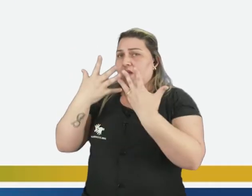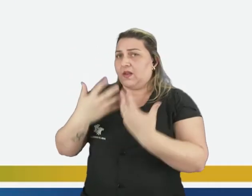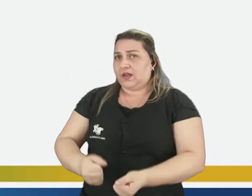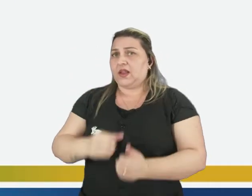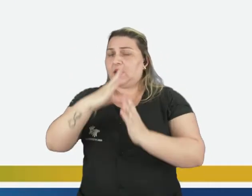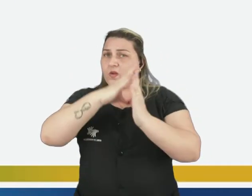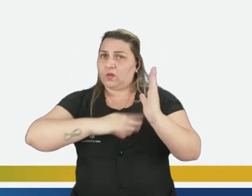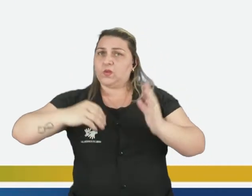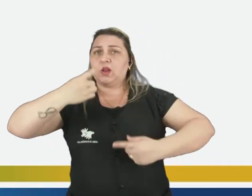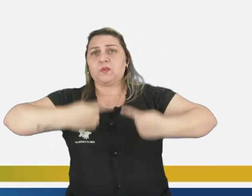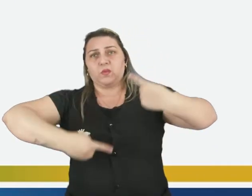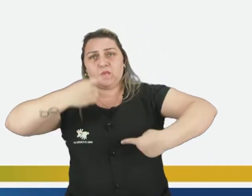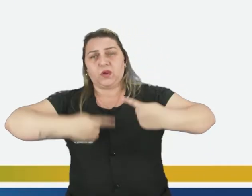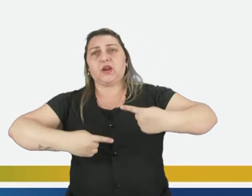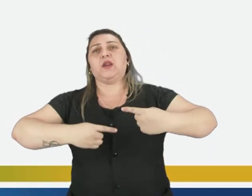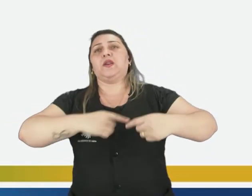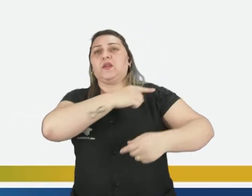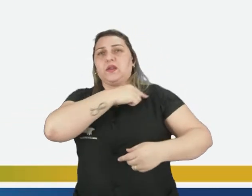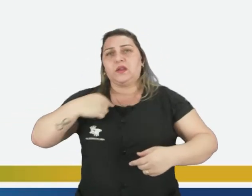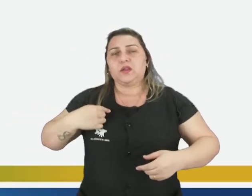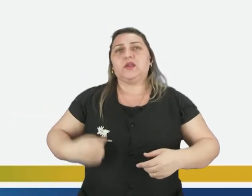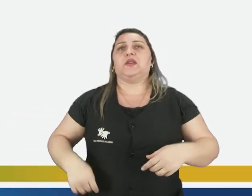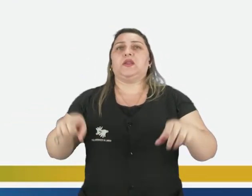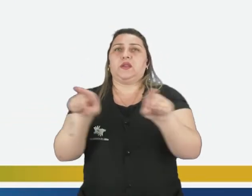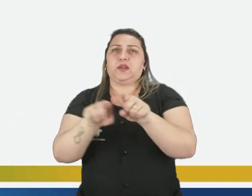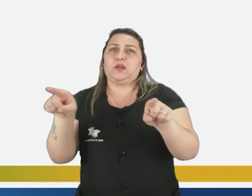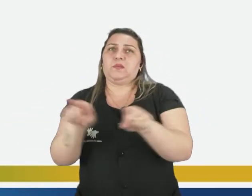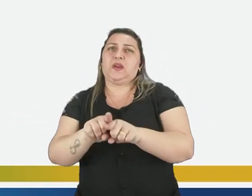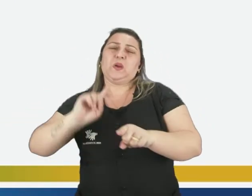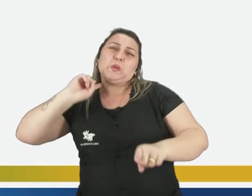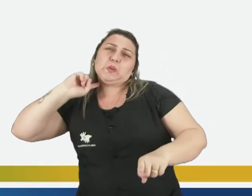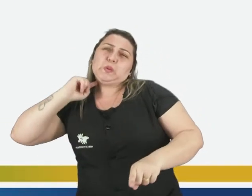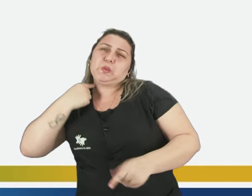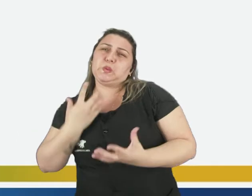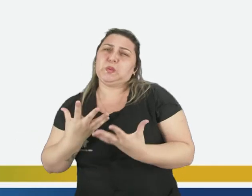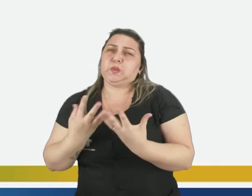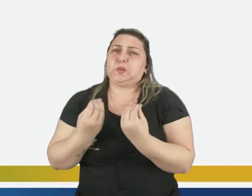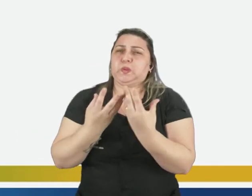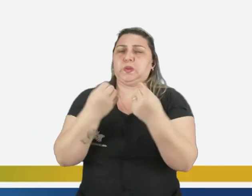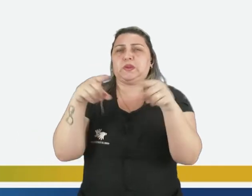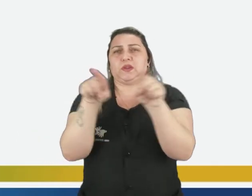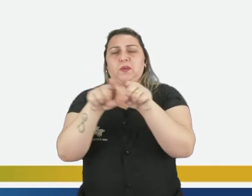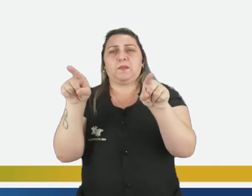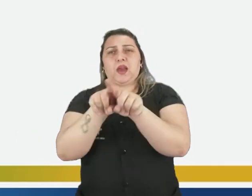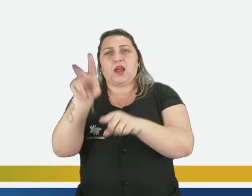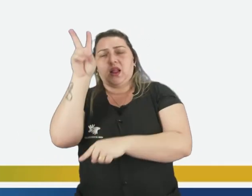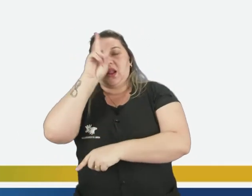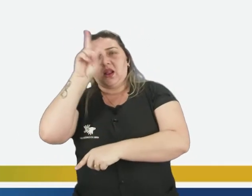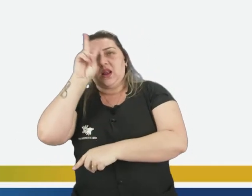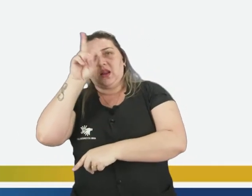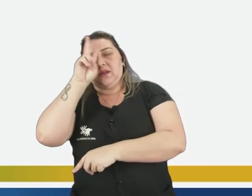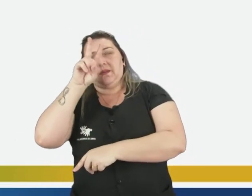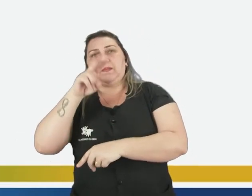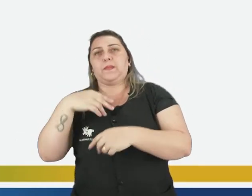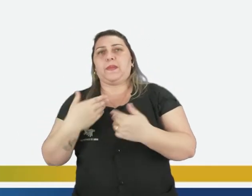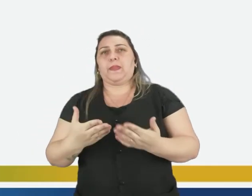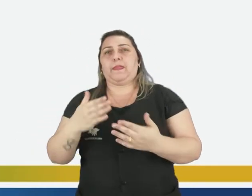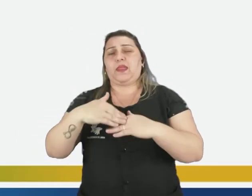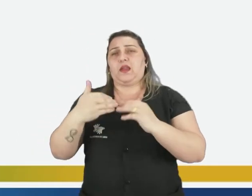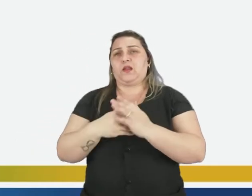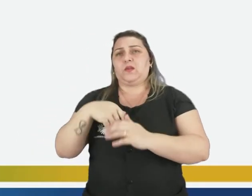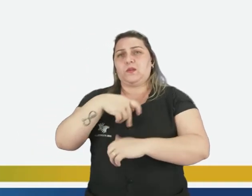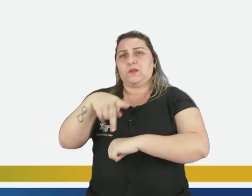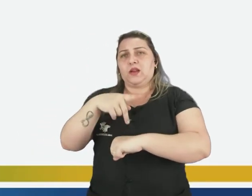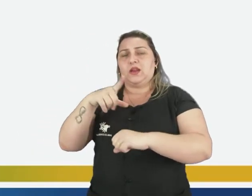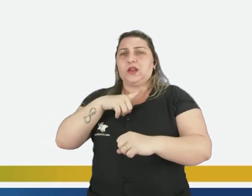com o modelo político da China, o alto índice de poluição e também é bom lembrar que, apesar de tudo isso, o país